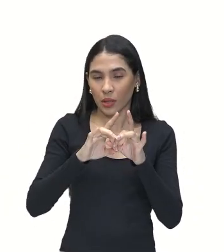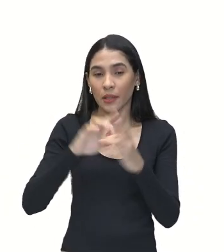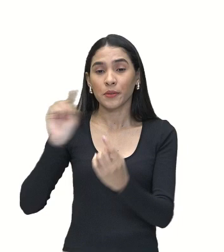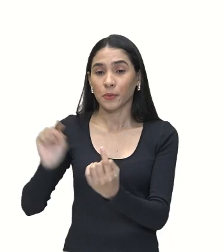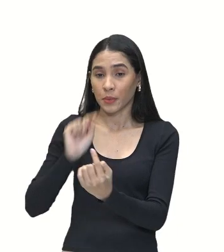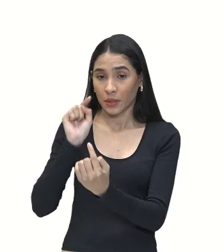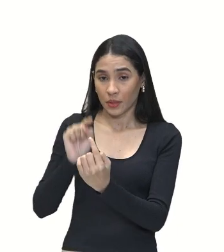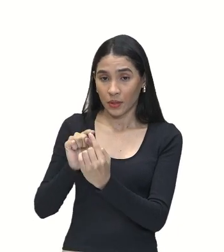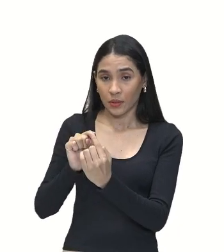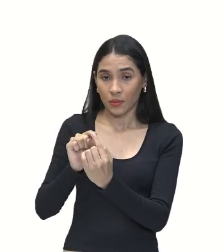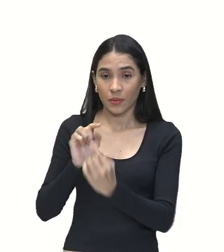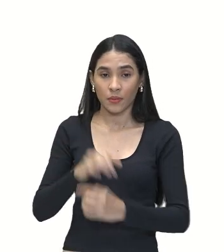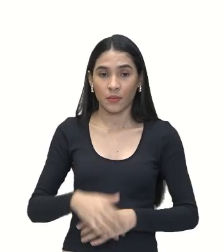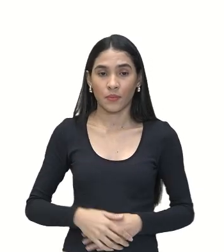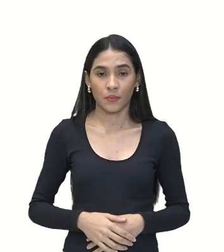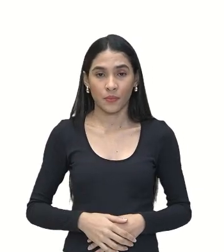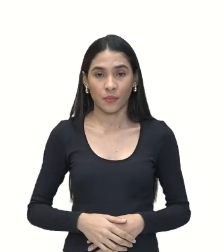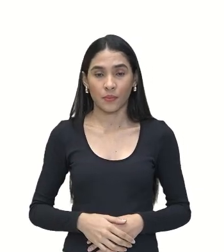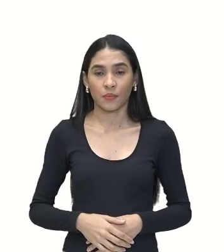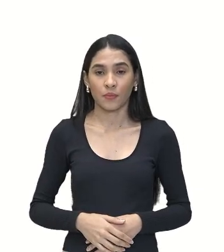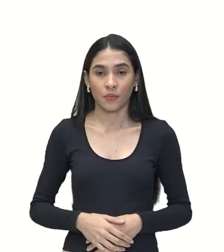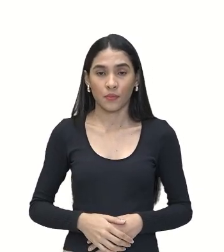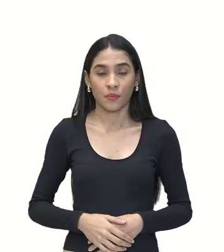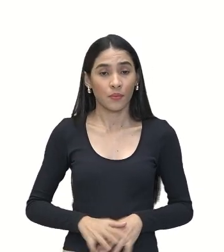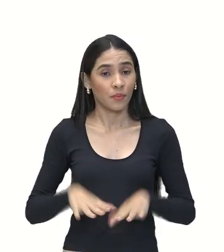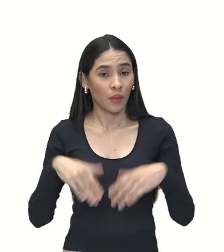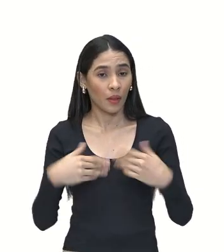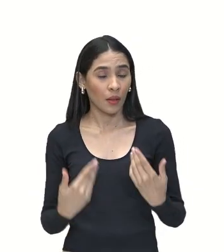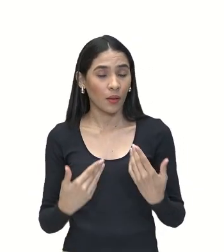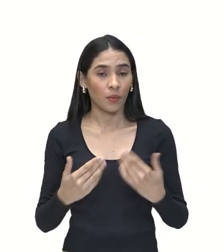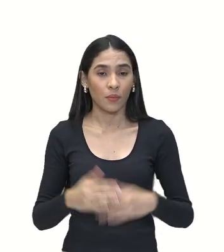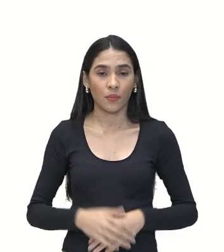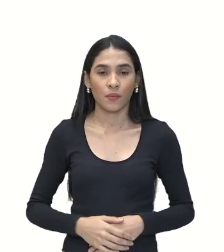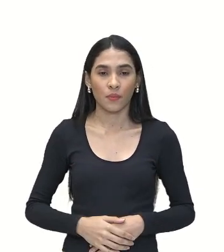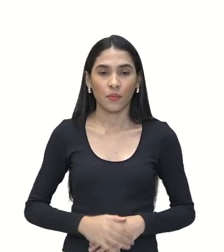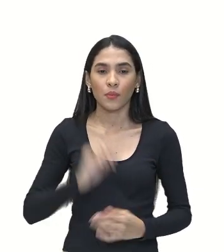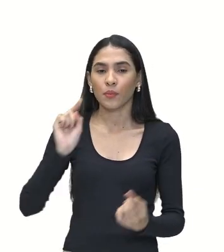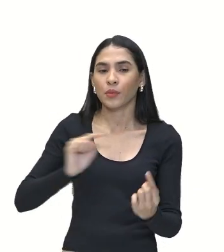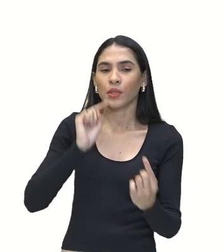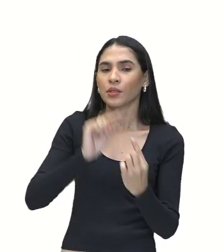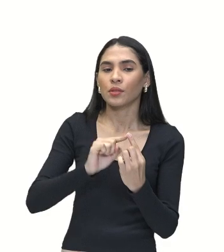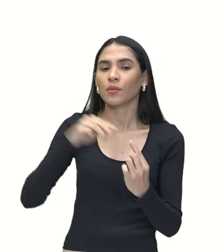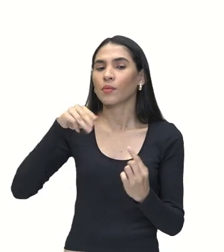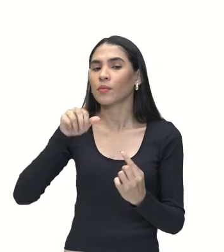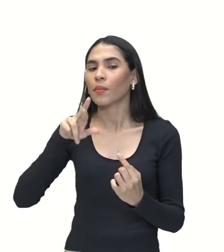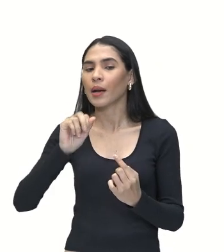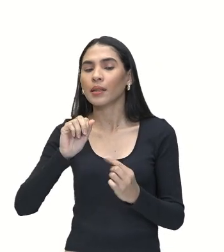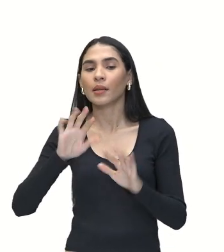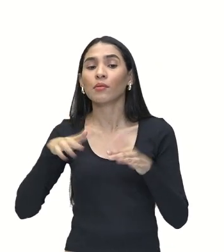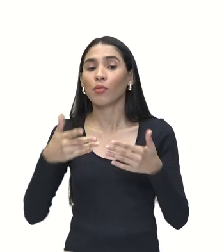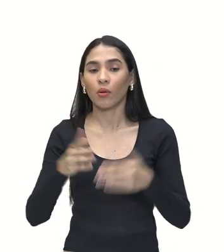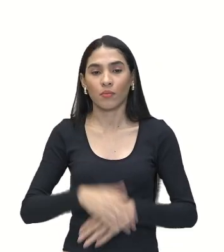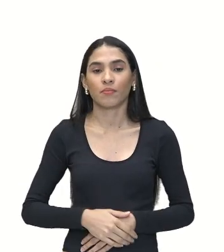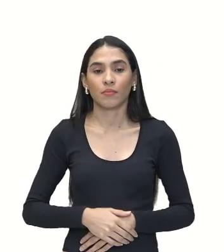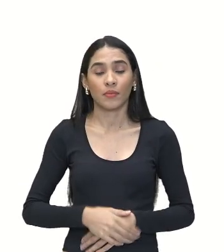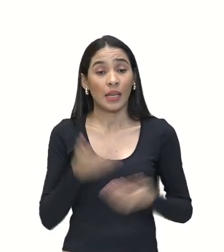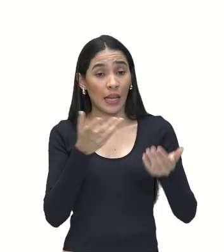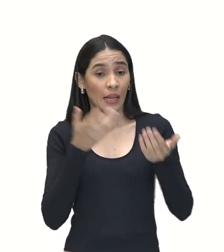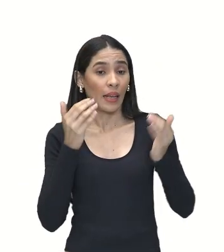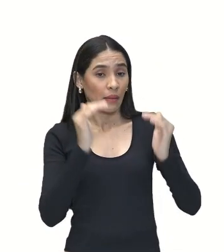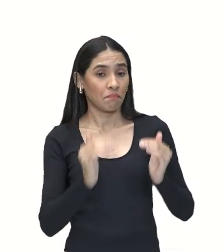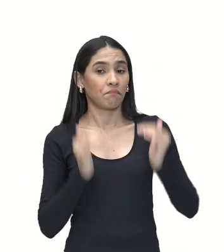sentido aqui, de objetivo. Então, qual é o objetivo da Maria? Chegar ao cargo